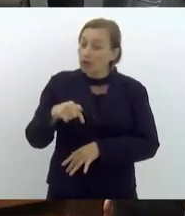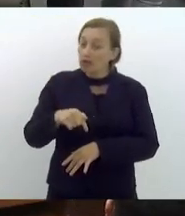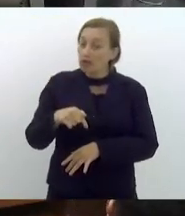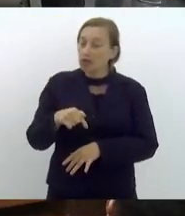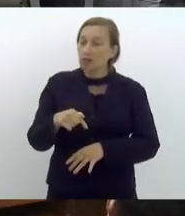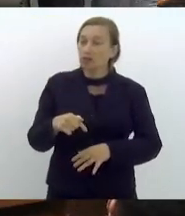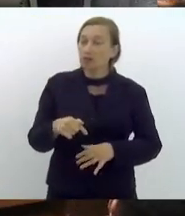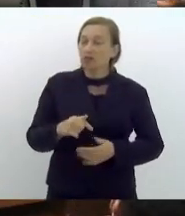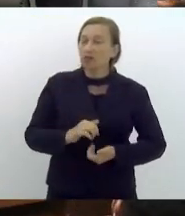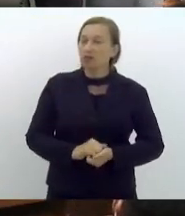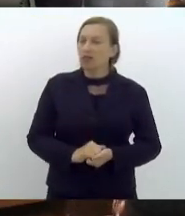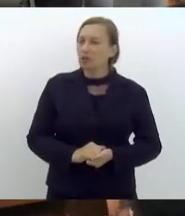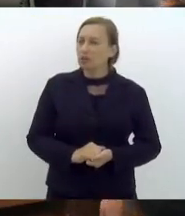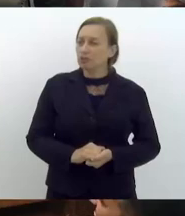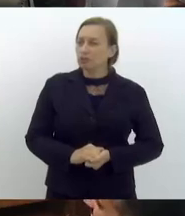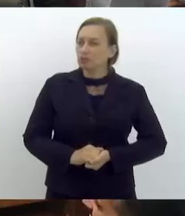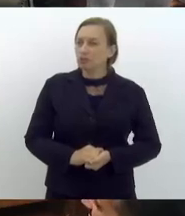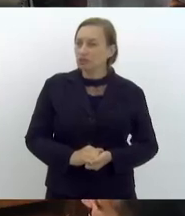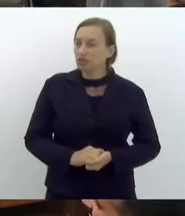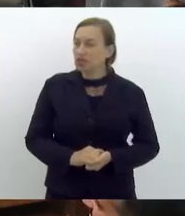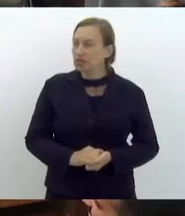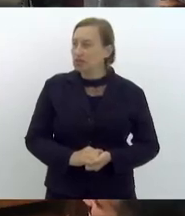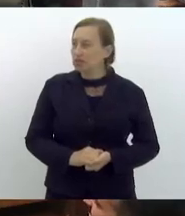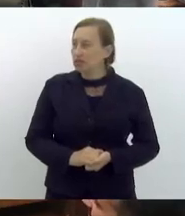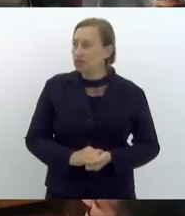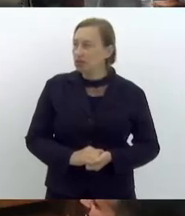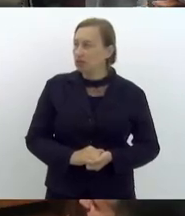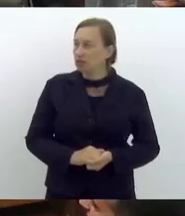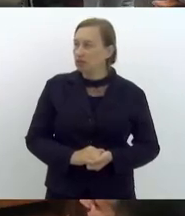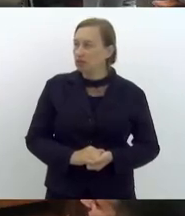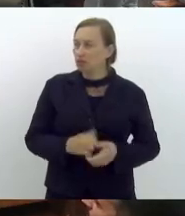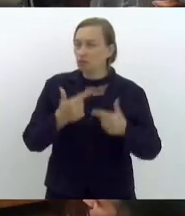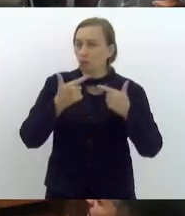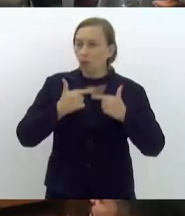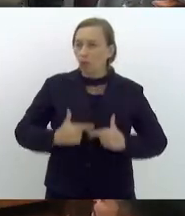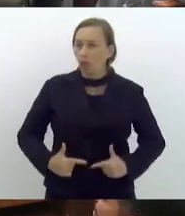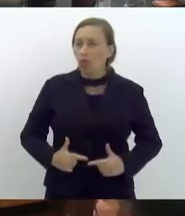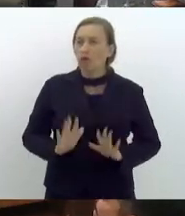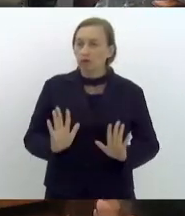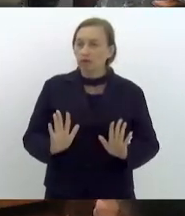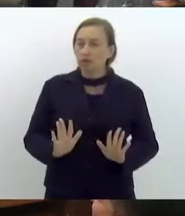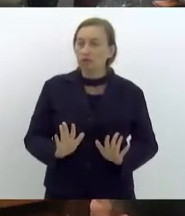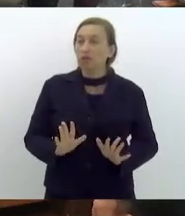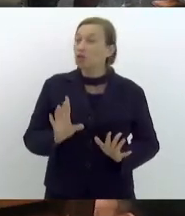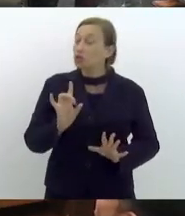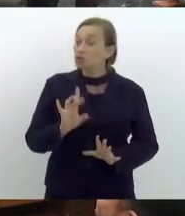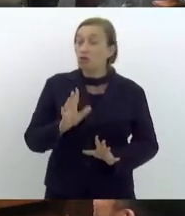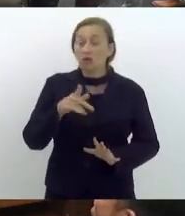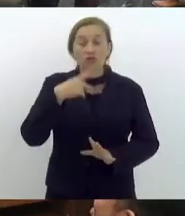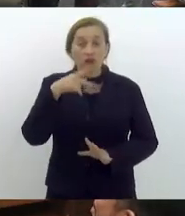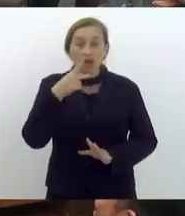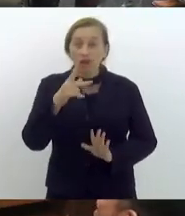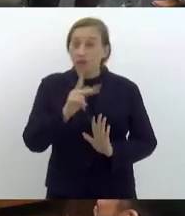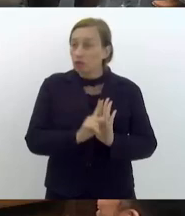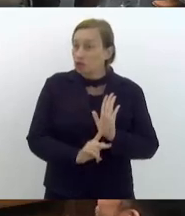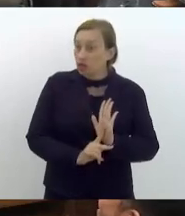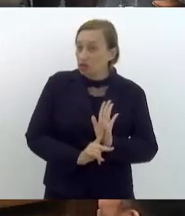eu cantei anunciei a retirada das emendas e cantei o projeto